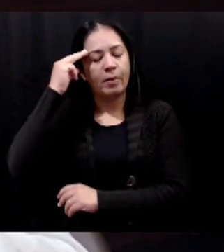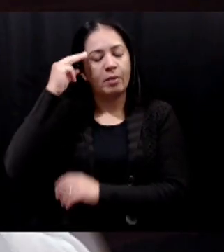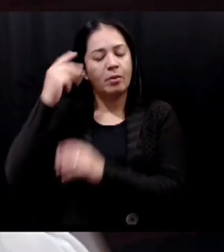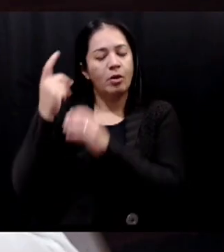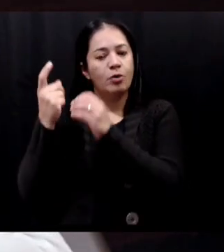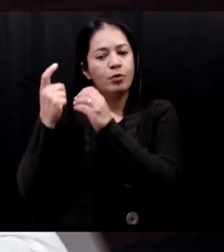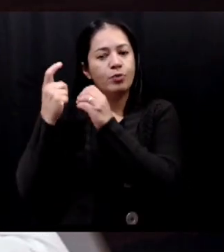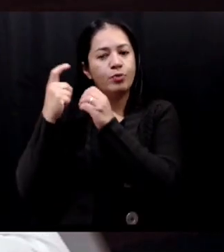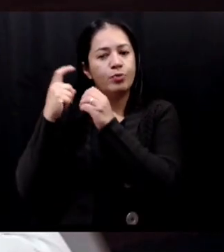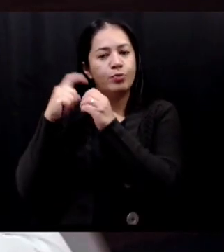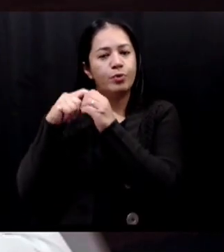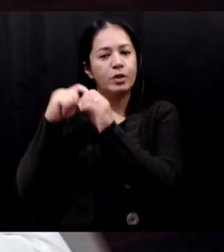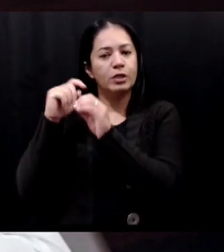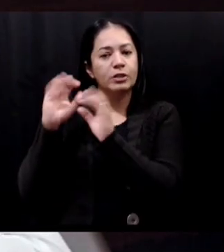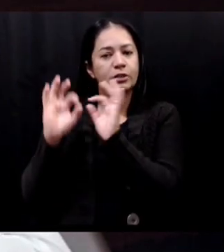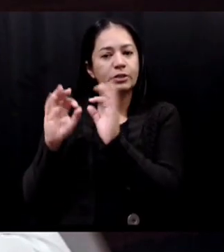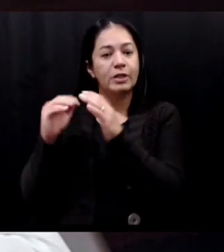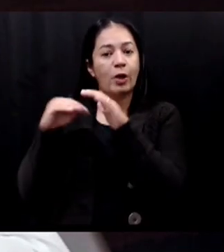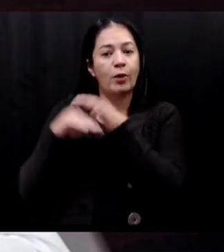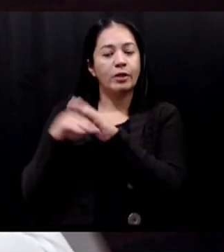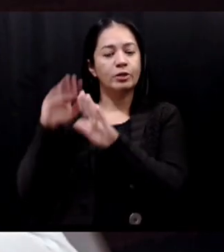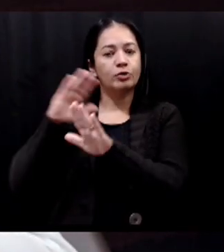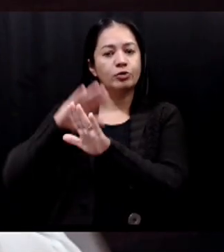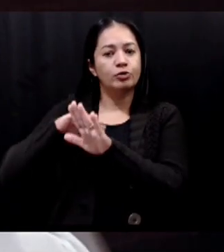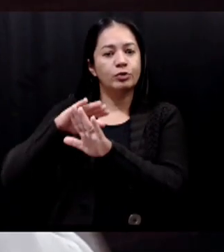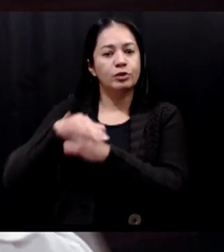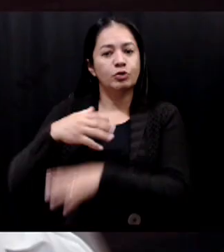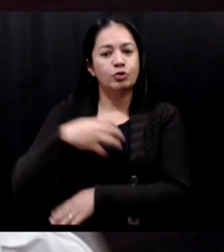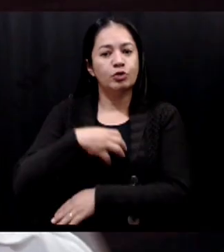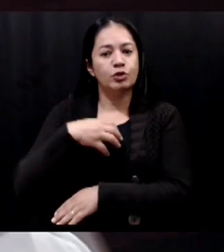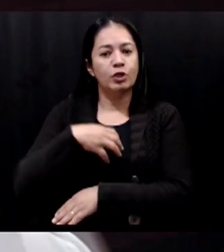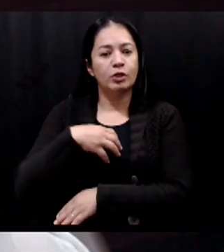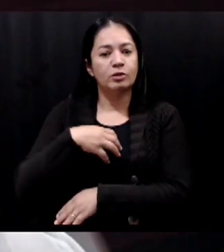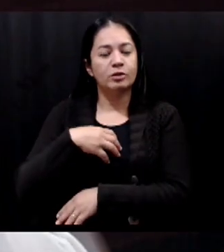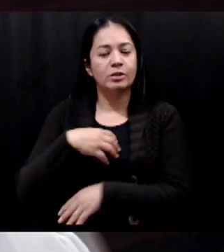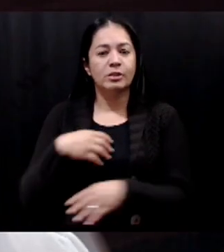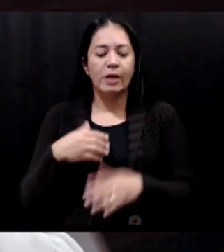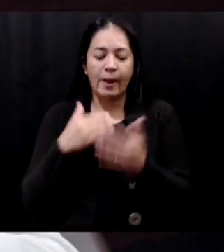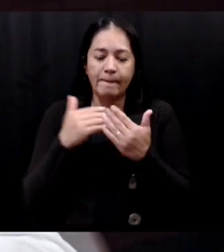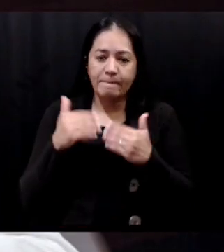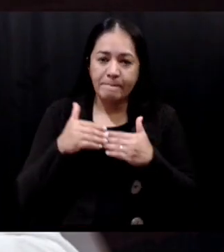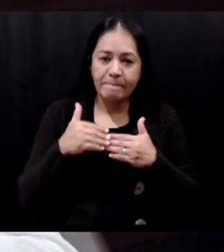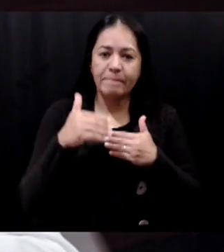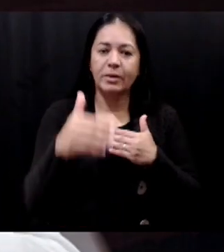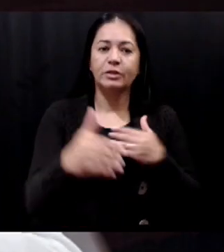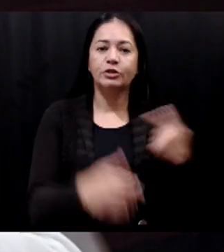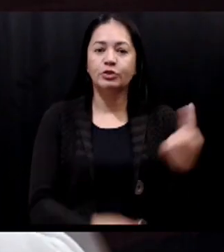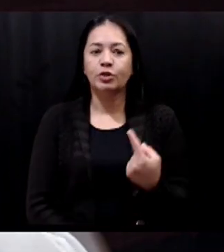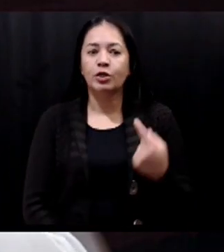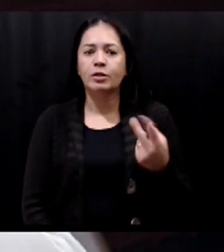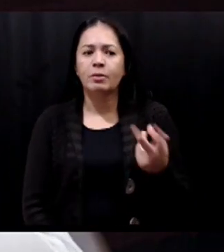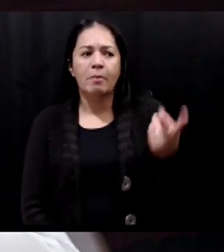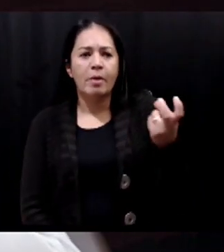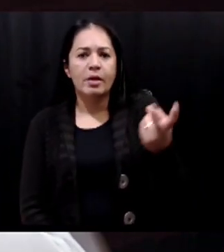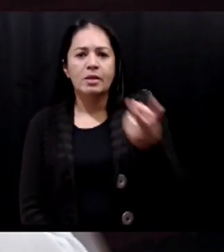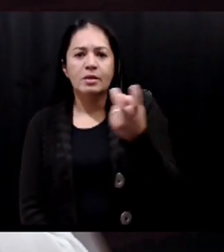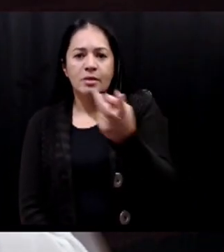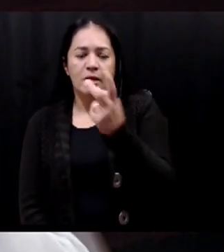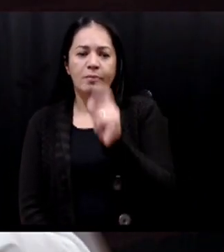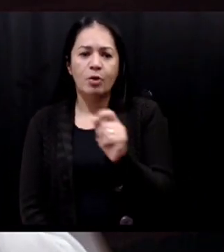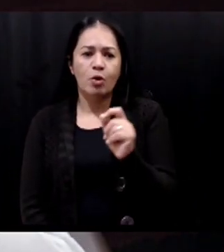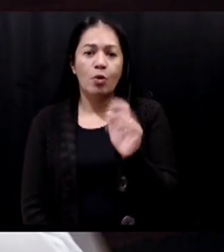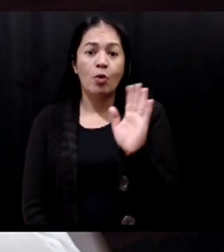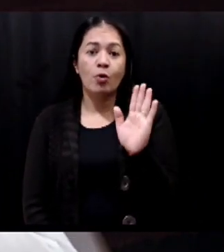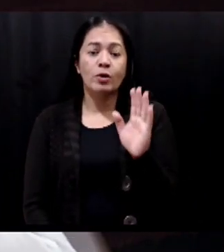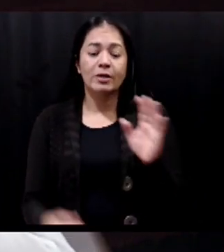forma permanente no nosso subconsciente, e a partir de então a gente identificar o que está associado, o